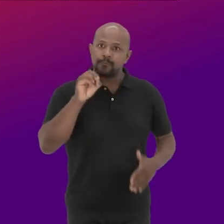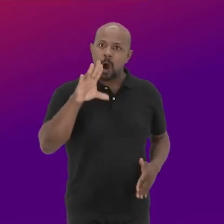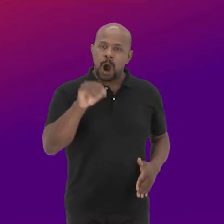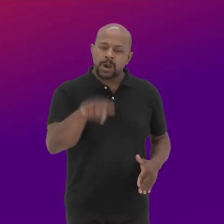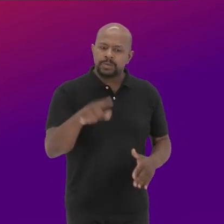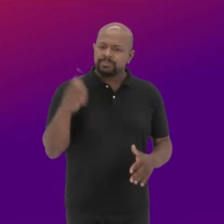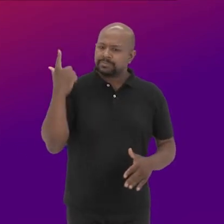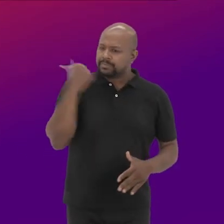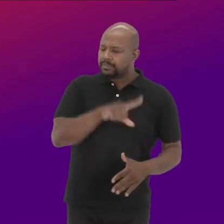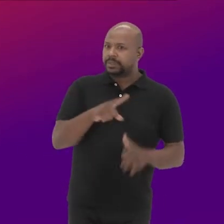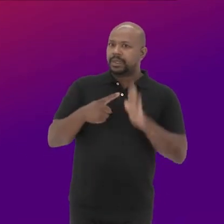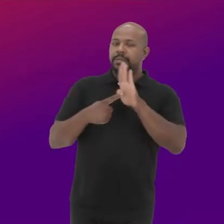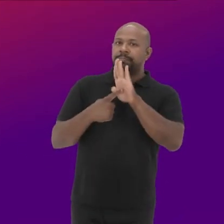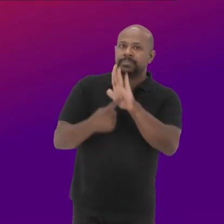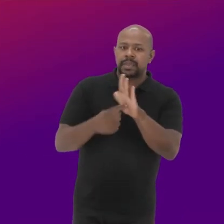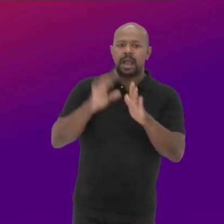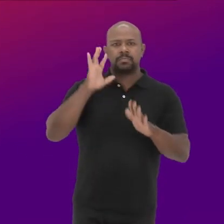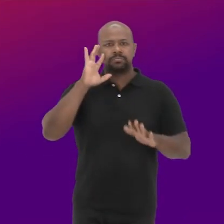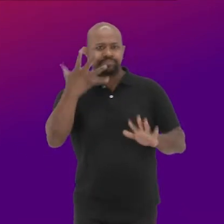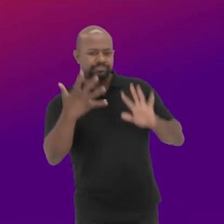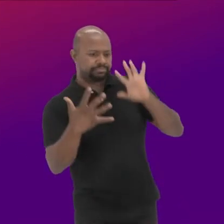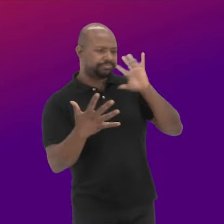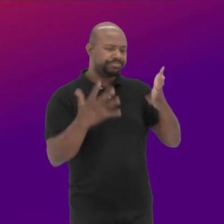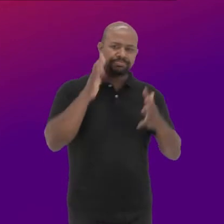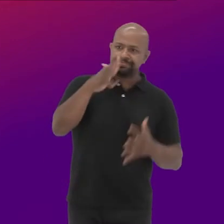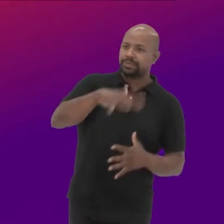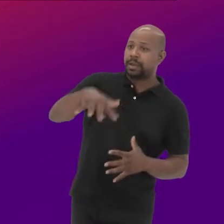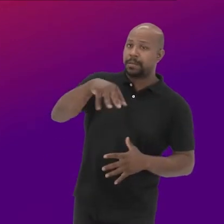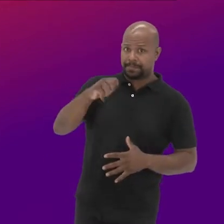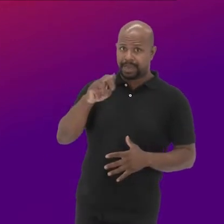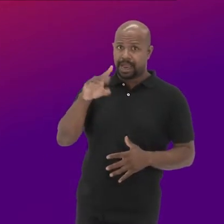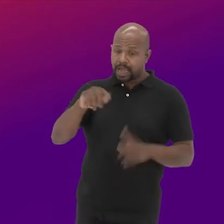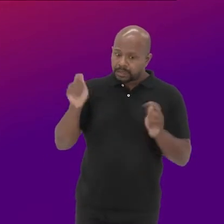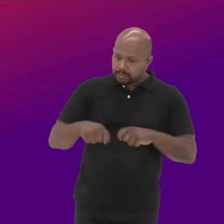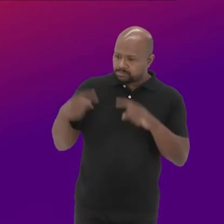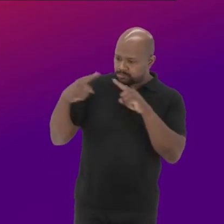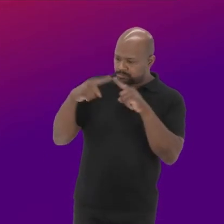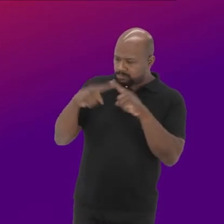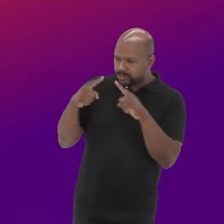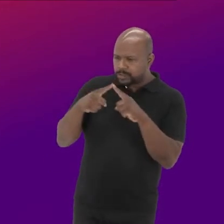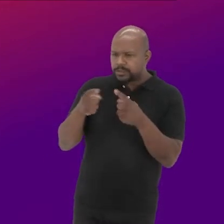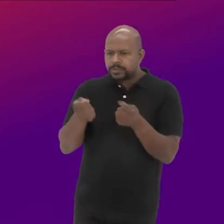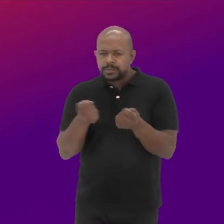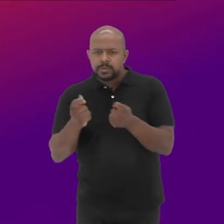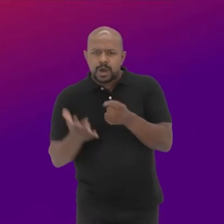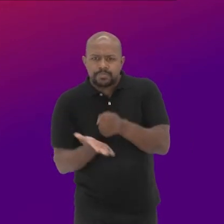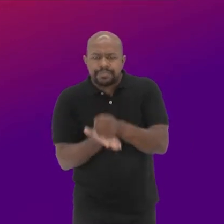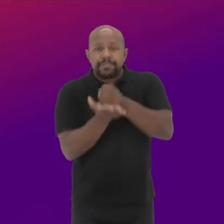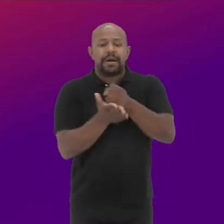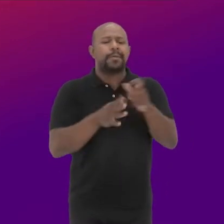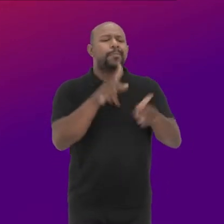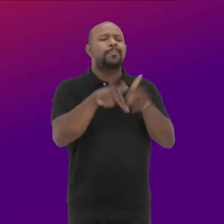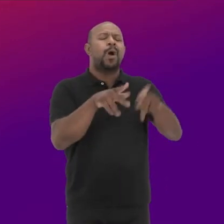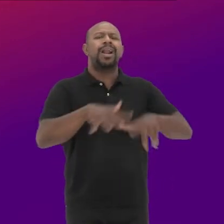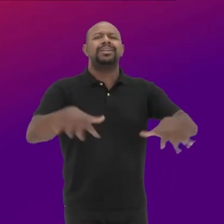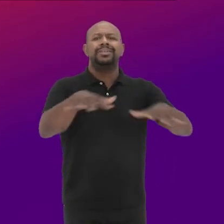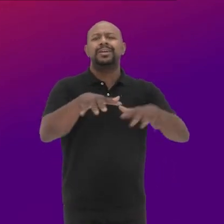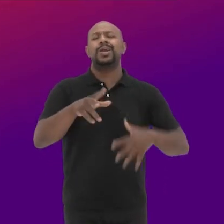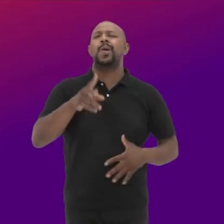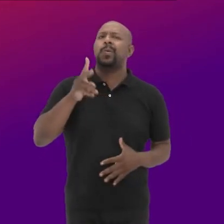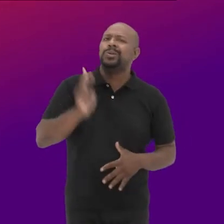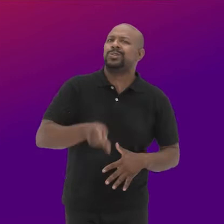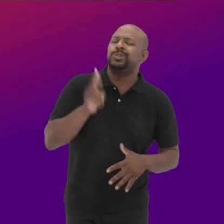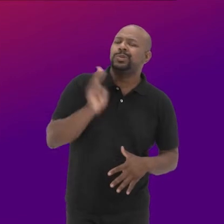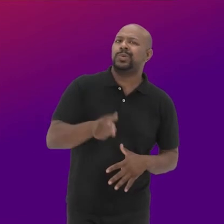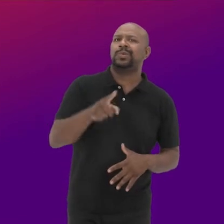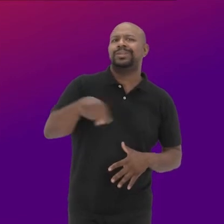foco conseguir apresentar soluções de mercado que sejam sustentáveis para uma população que